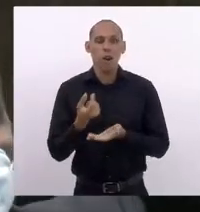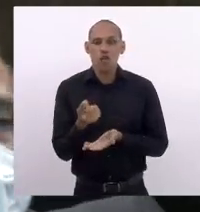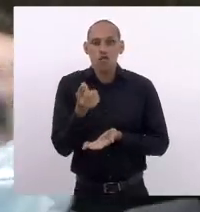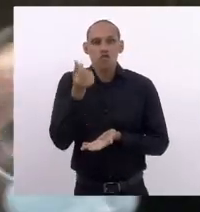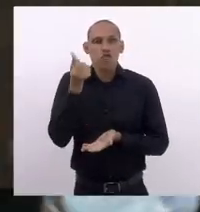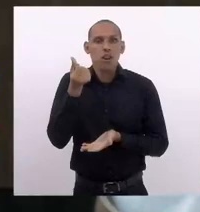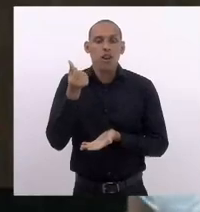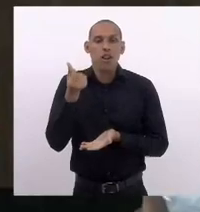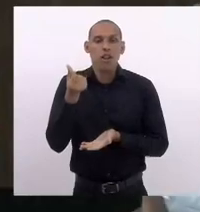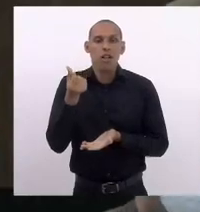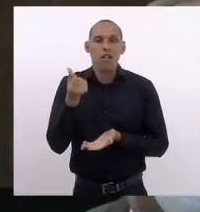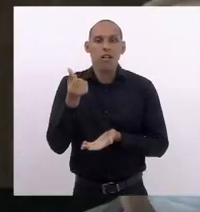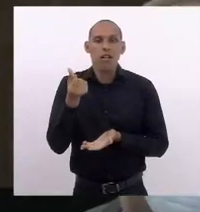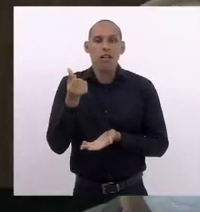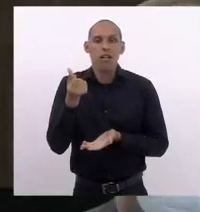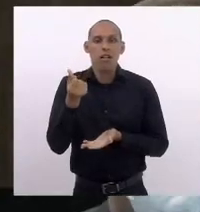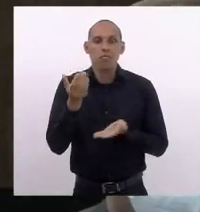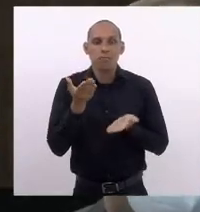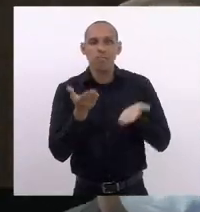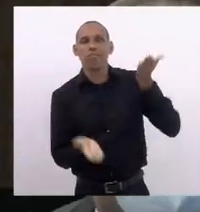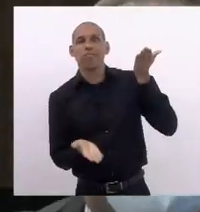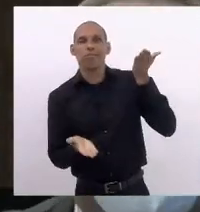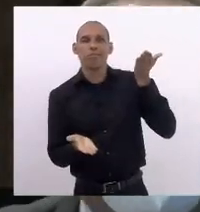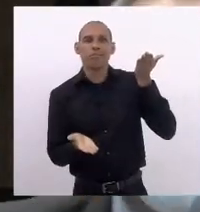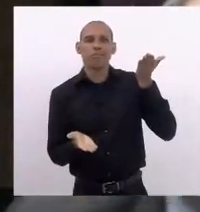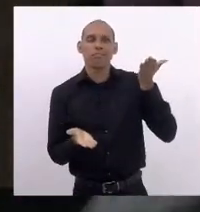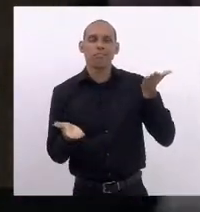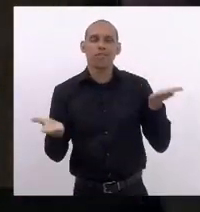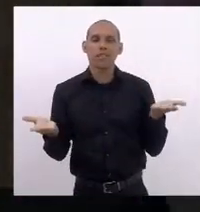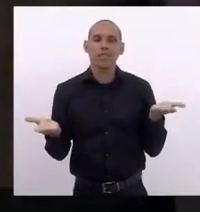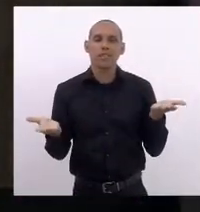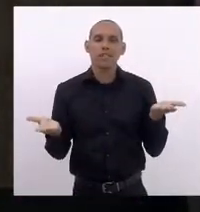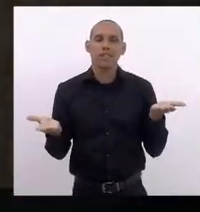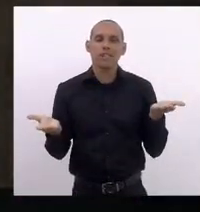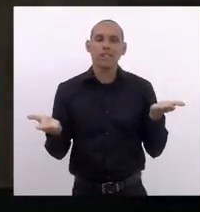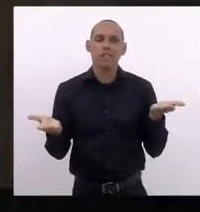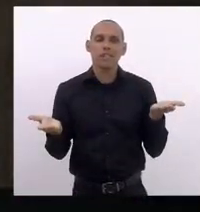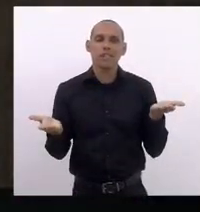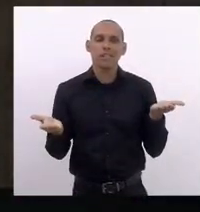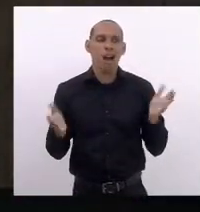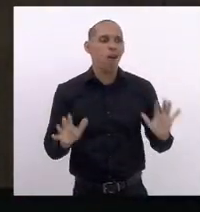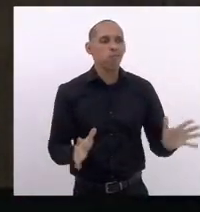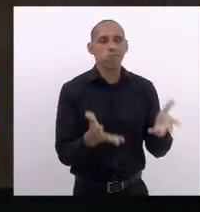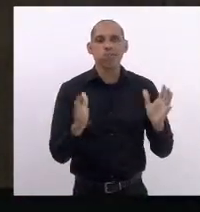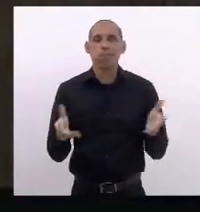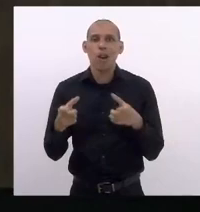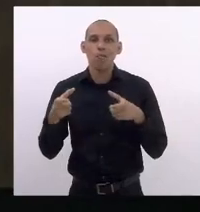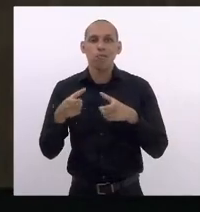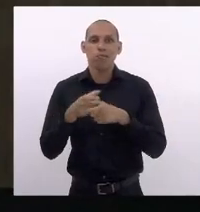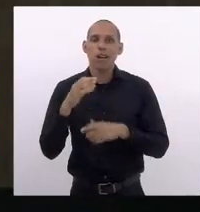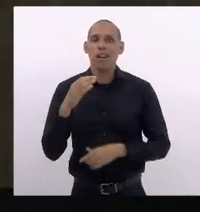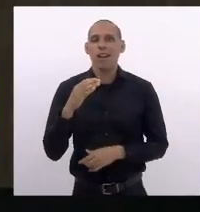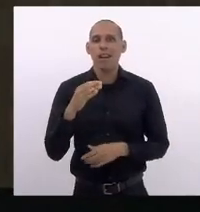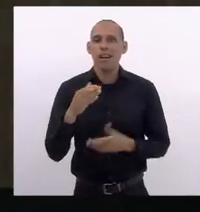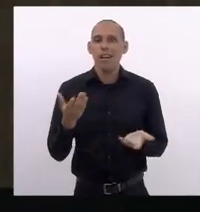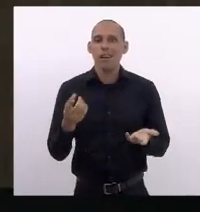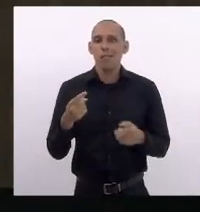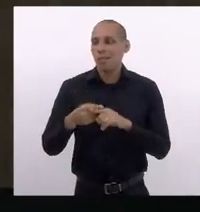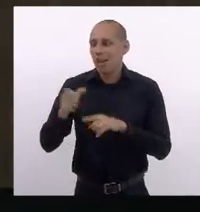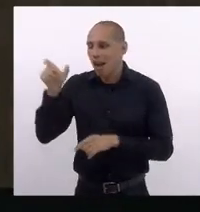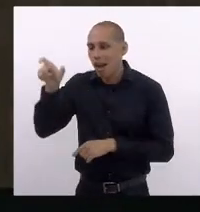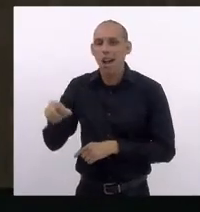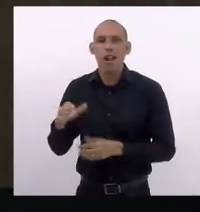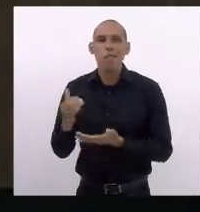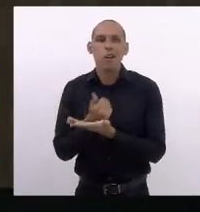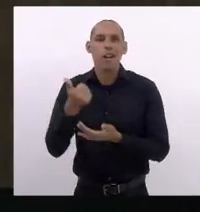dinheiro que crie uma distorção, presidente, com relação ao fomento ao microcrédito. Uma empresa vai e pega sozinha